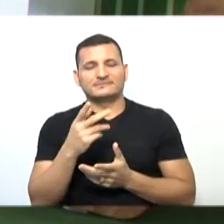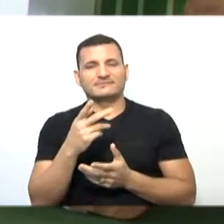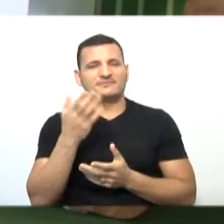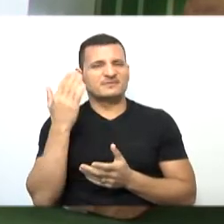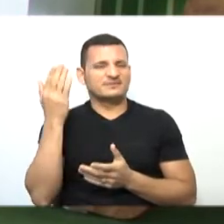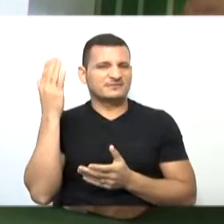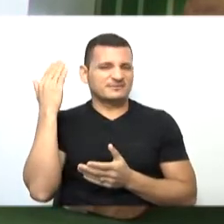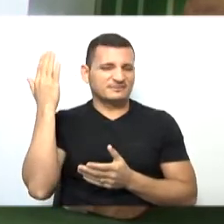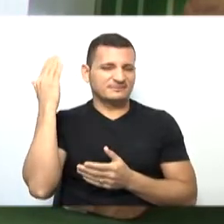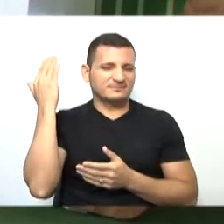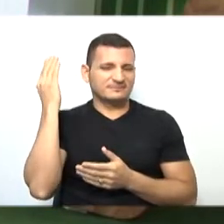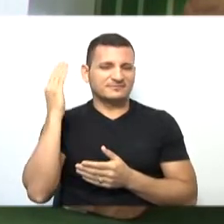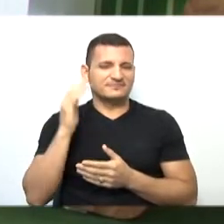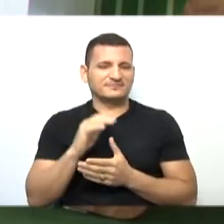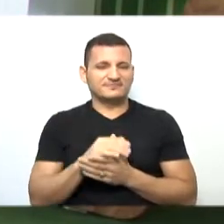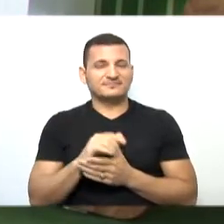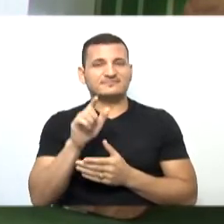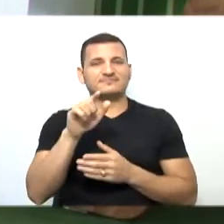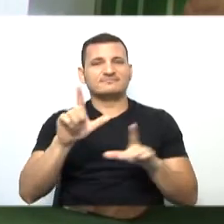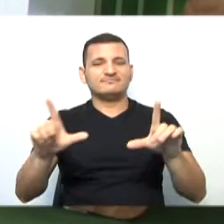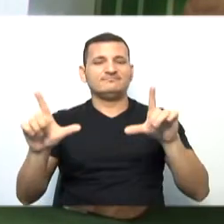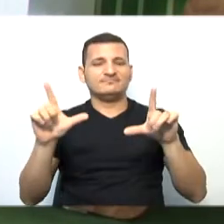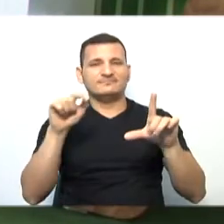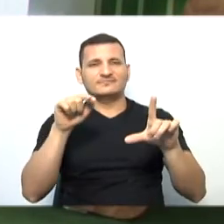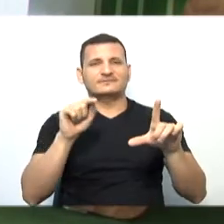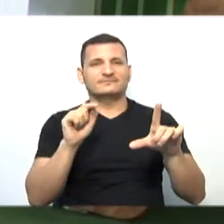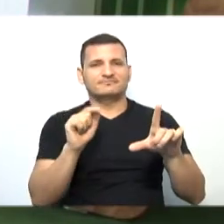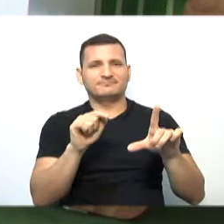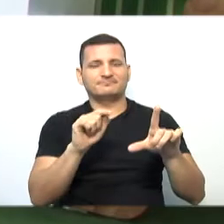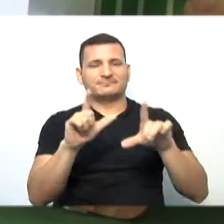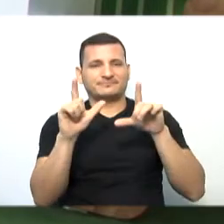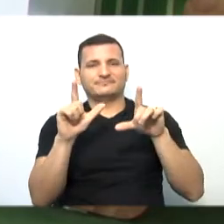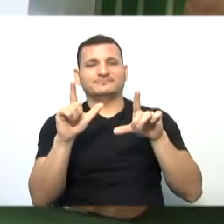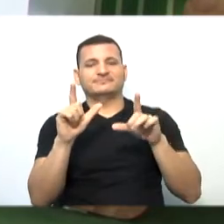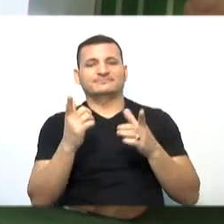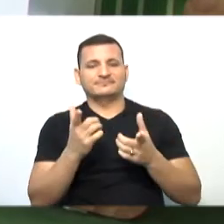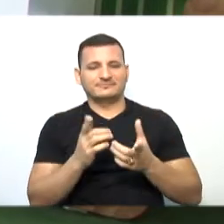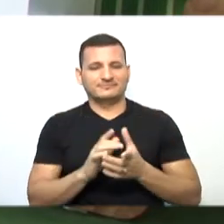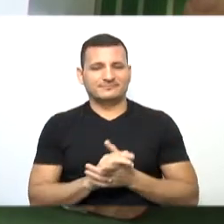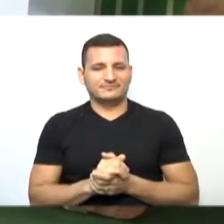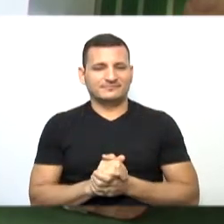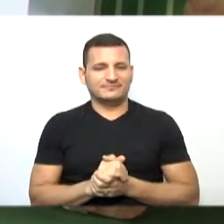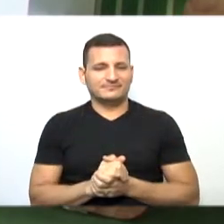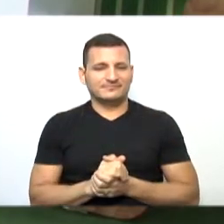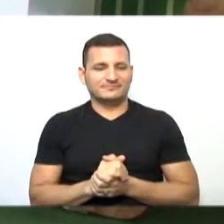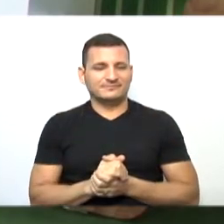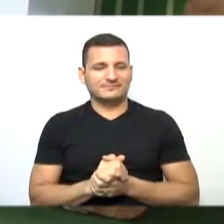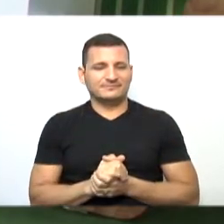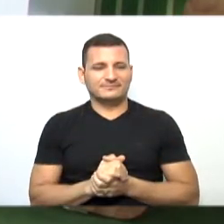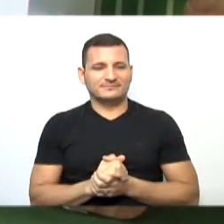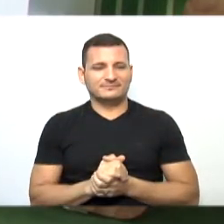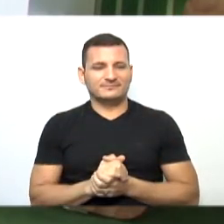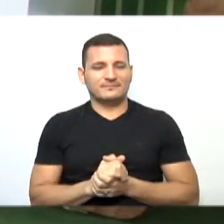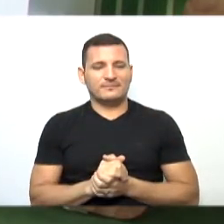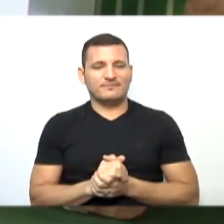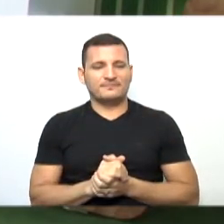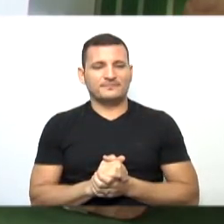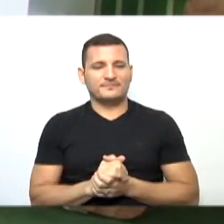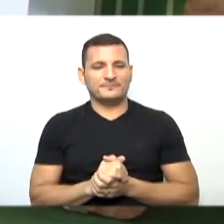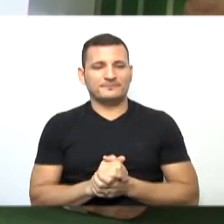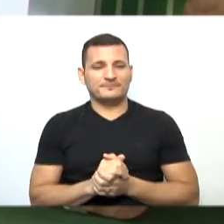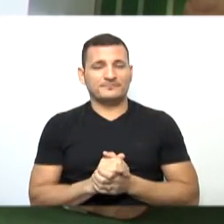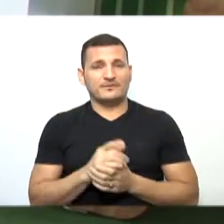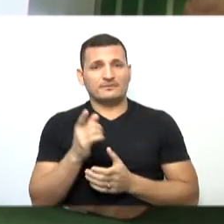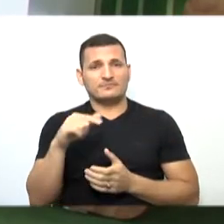naquela época, né? Gente, uma página dessa aparecia de ligar pro computador já, aquele de medo, né? É verdade. Eu vou colocar aqui pro lado, para